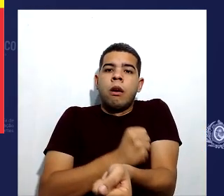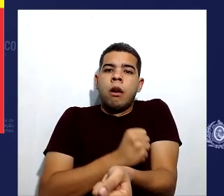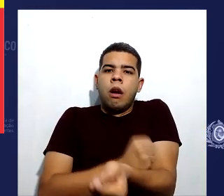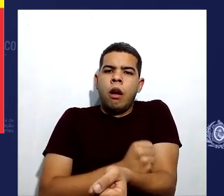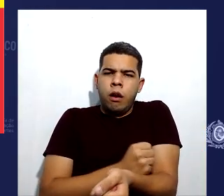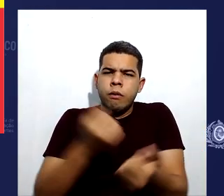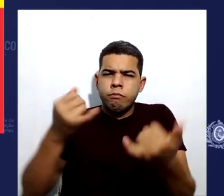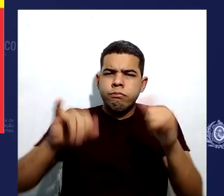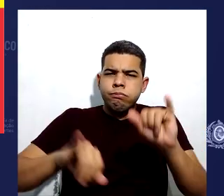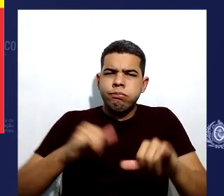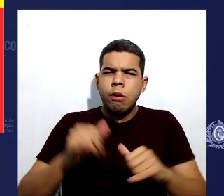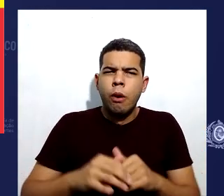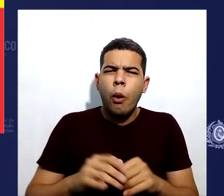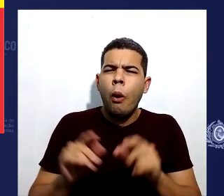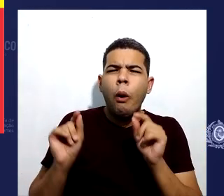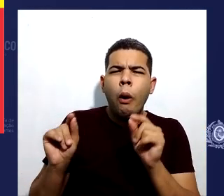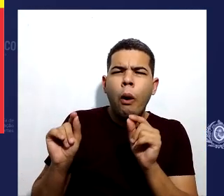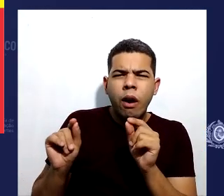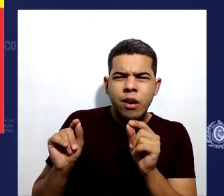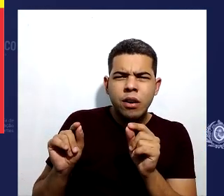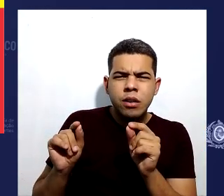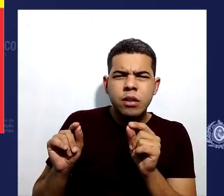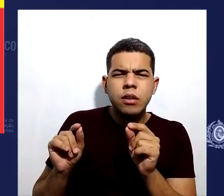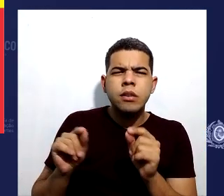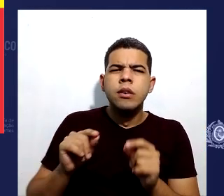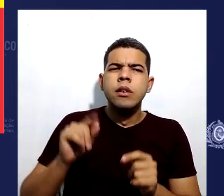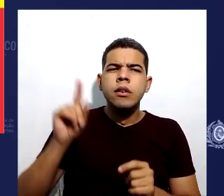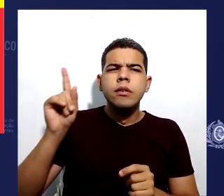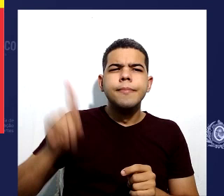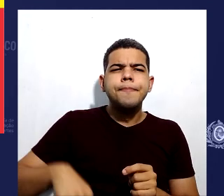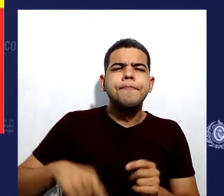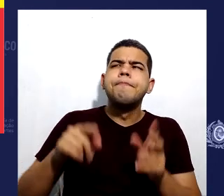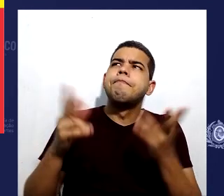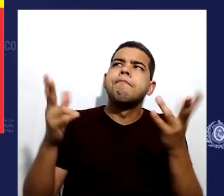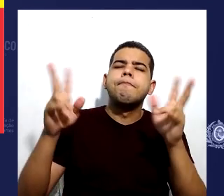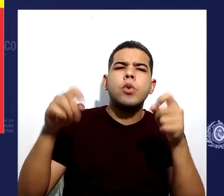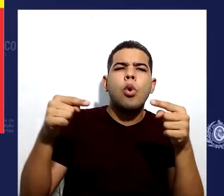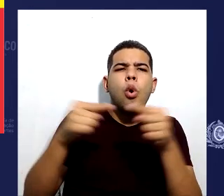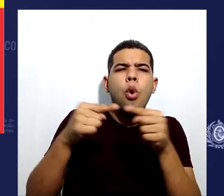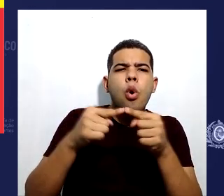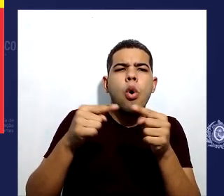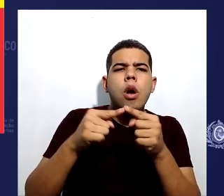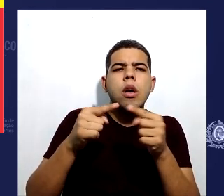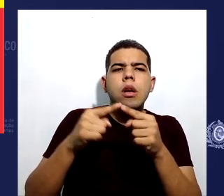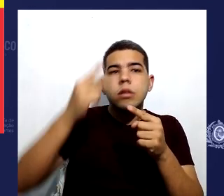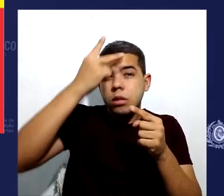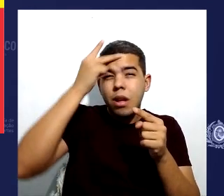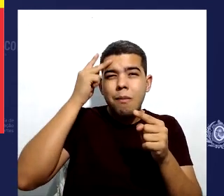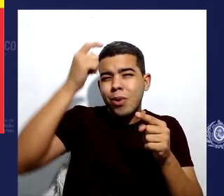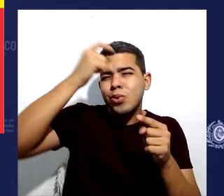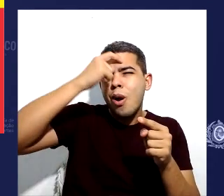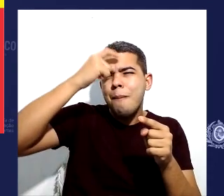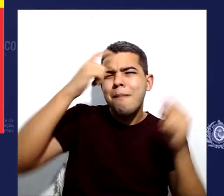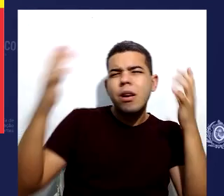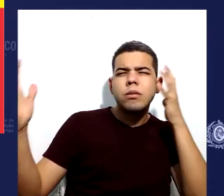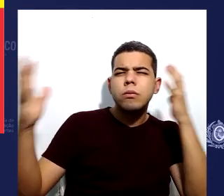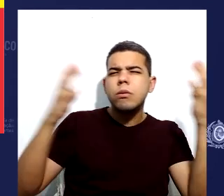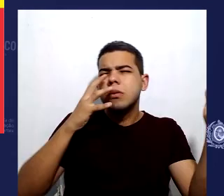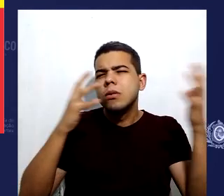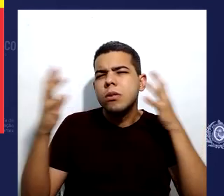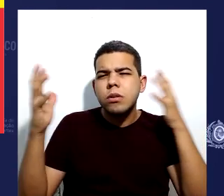química? A dependência química, na realidade, ele vai ser um transtorno mental que